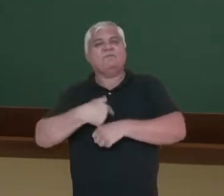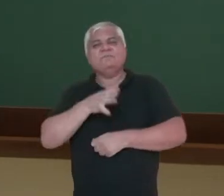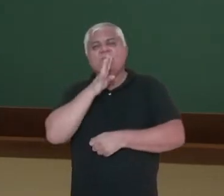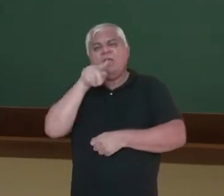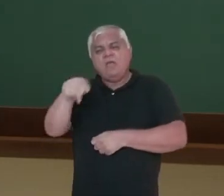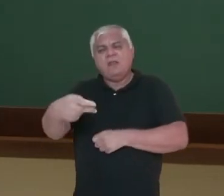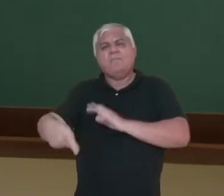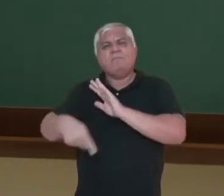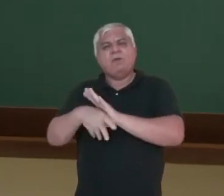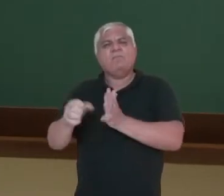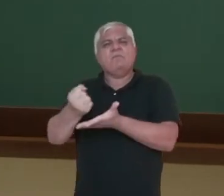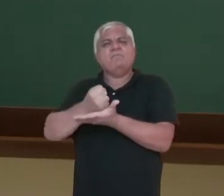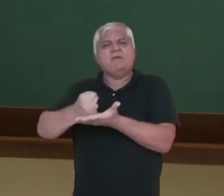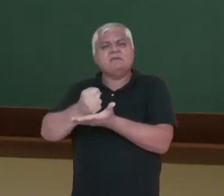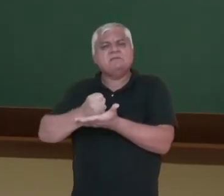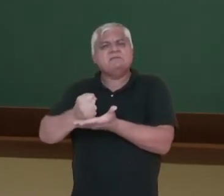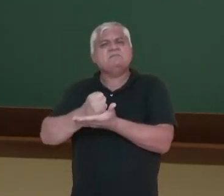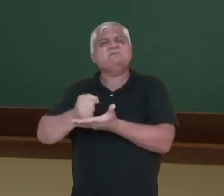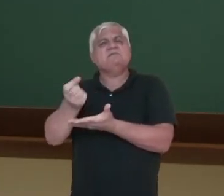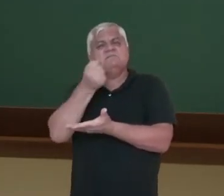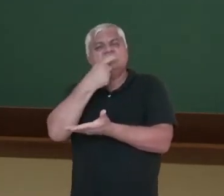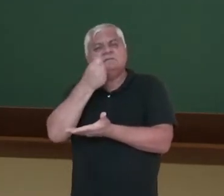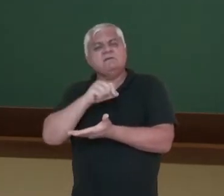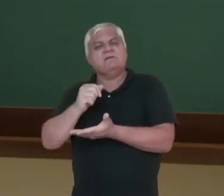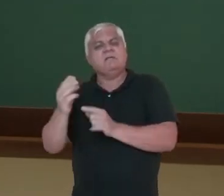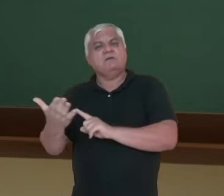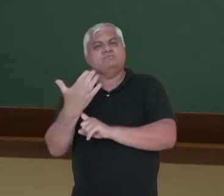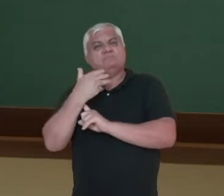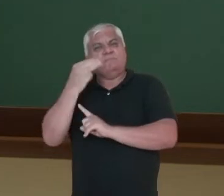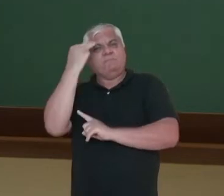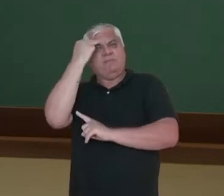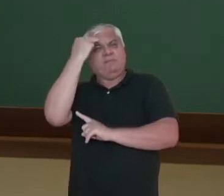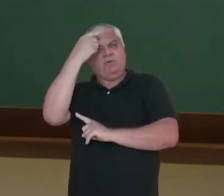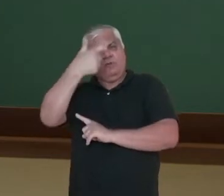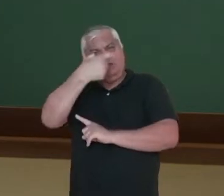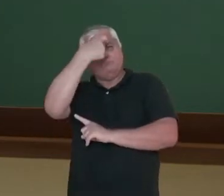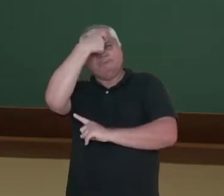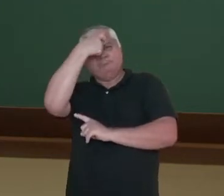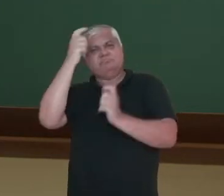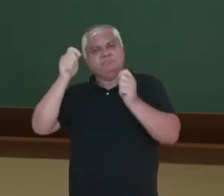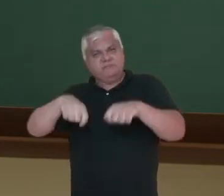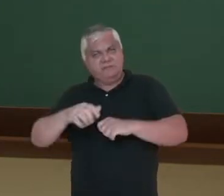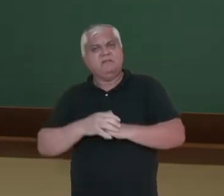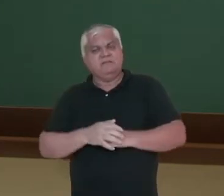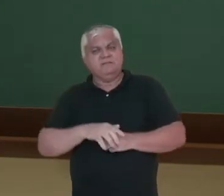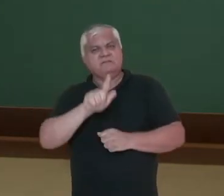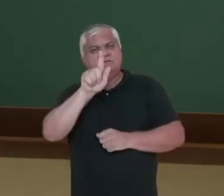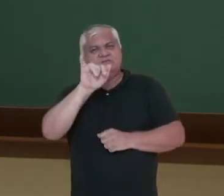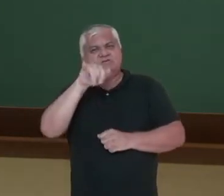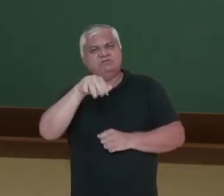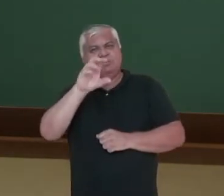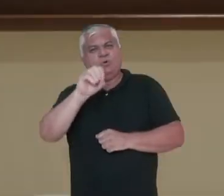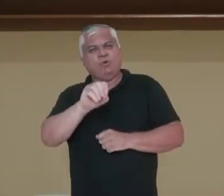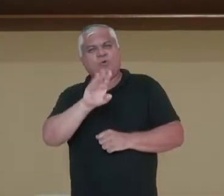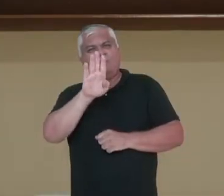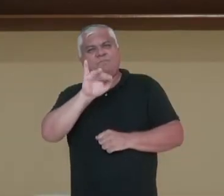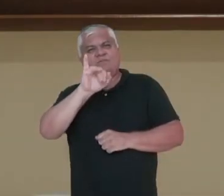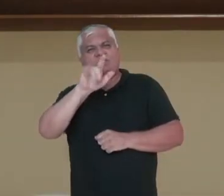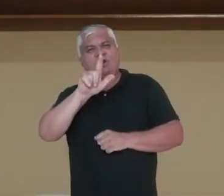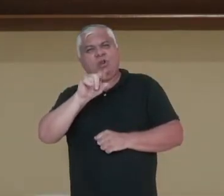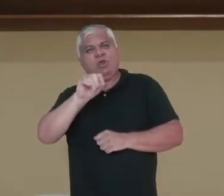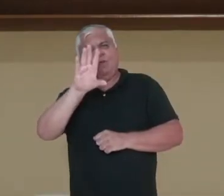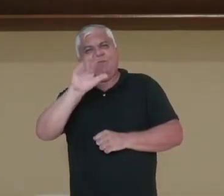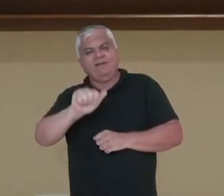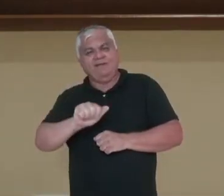ter propriedades que são boas, por exemplo, para memória. Não é? Ginkgo biloba é bastante famoso por conta disso. Outro grupo que a gente tem dentro